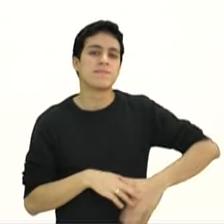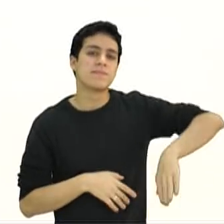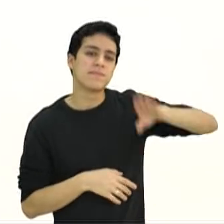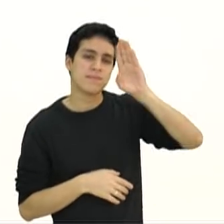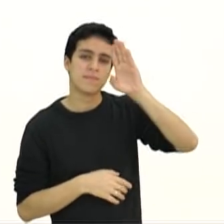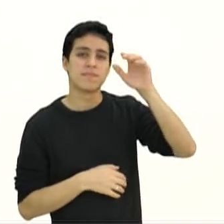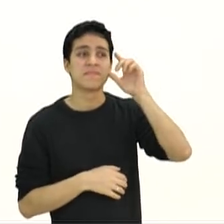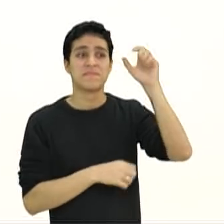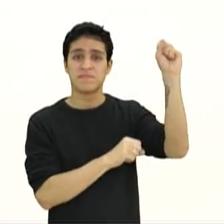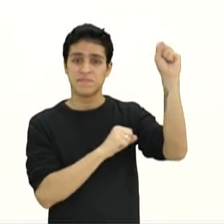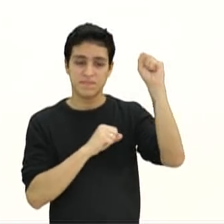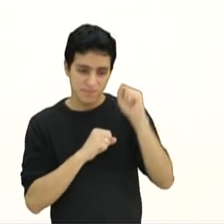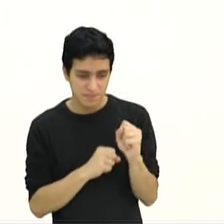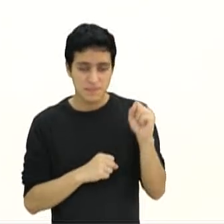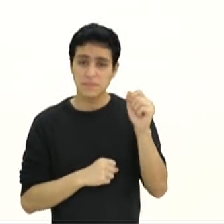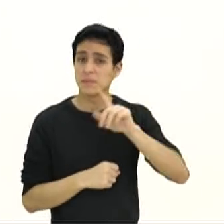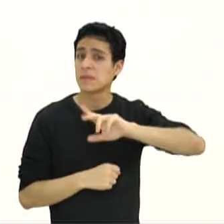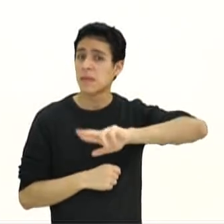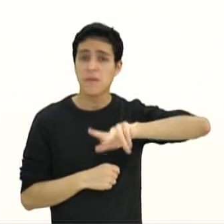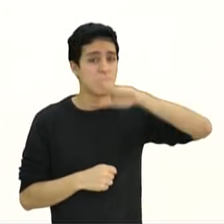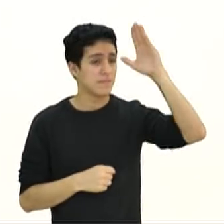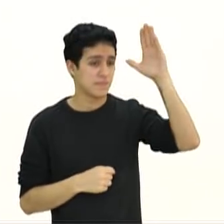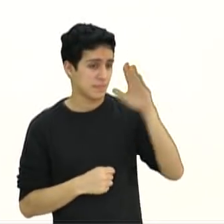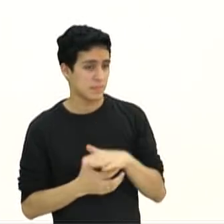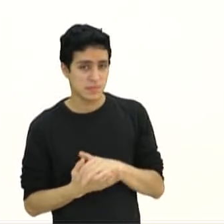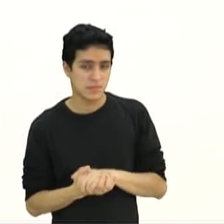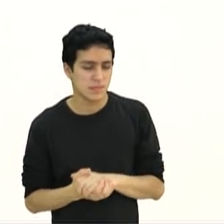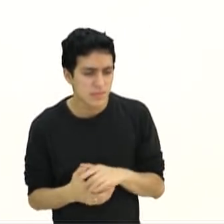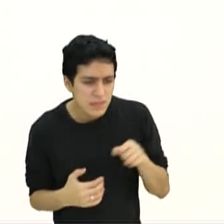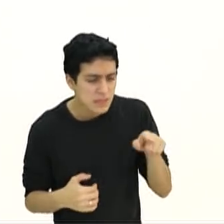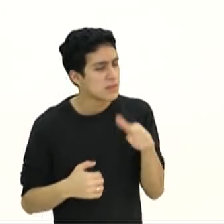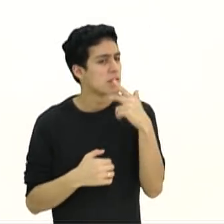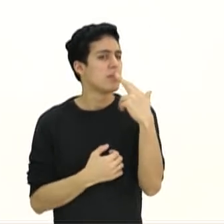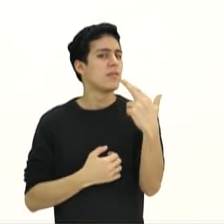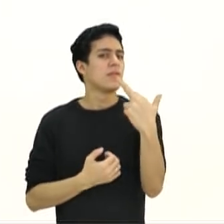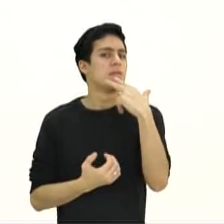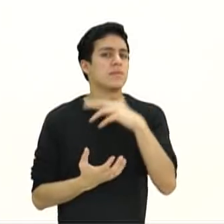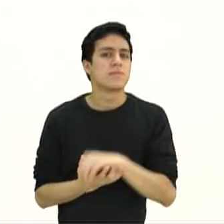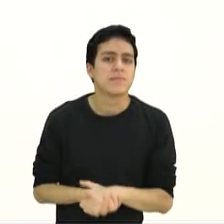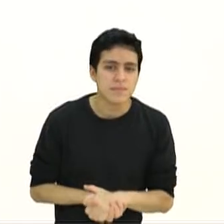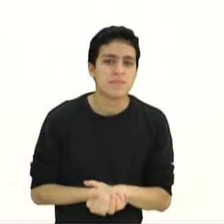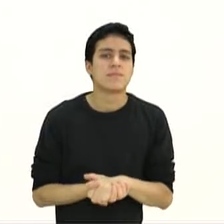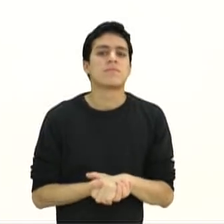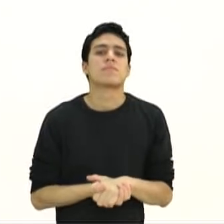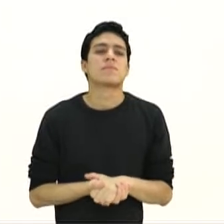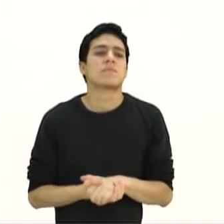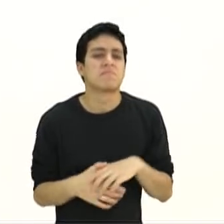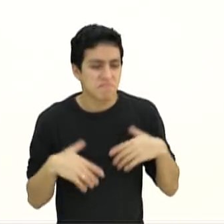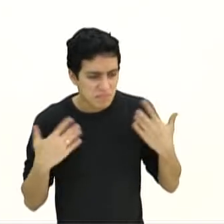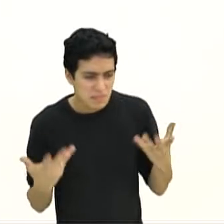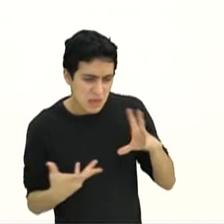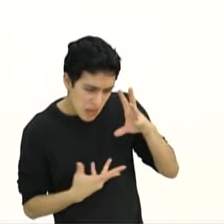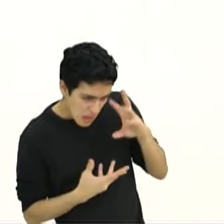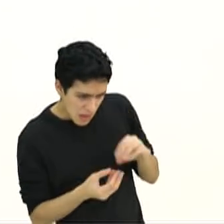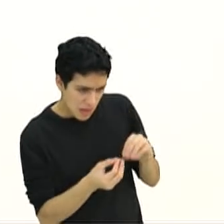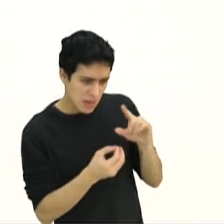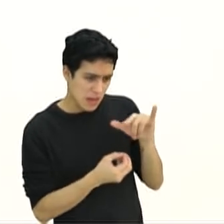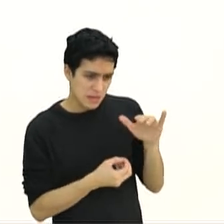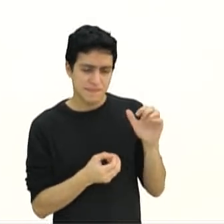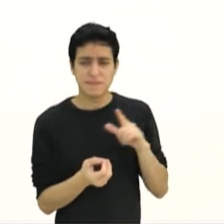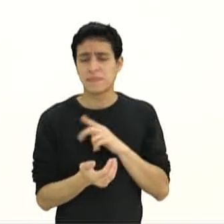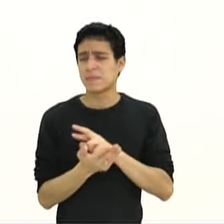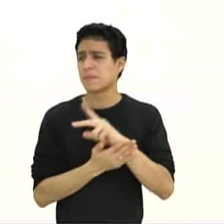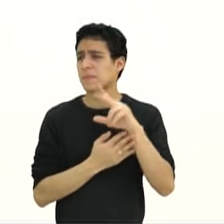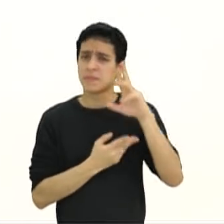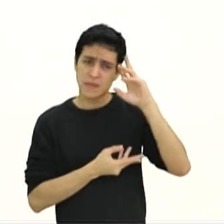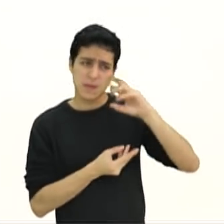principalmente, poderosa, sem ser má. E isso era uma grande novidade. As possibilidades de interpretações de Alice são